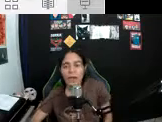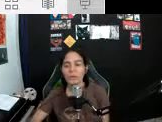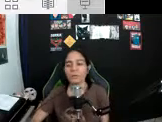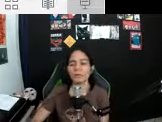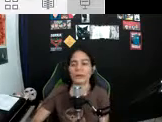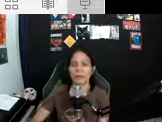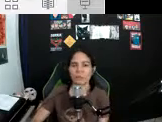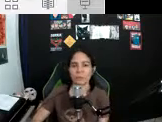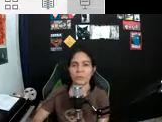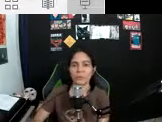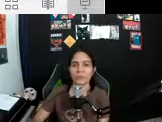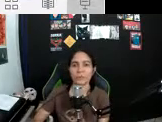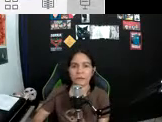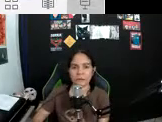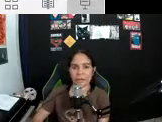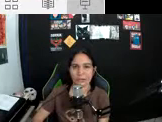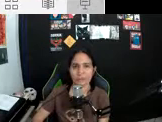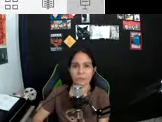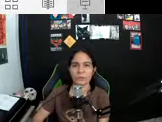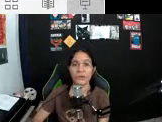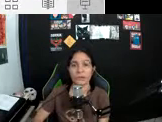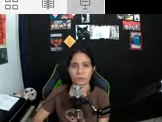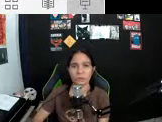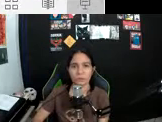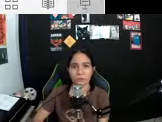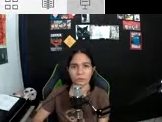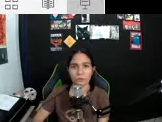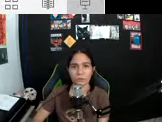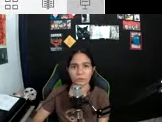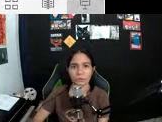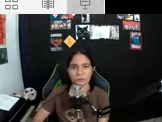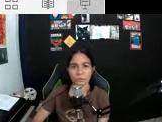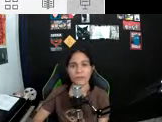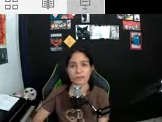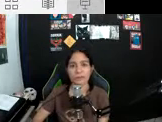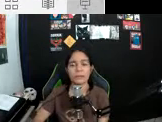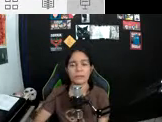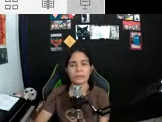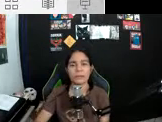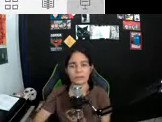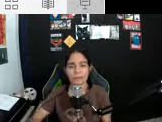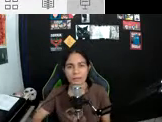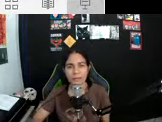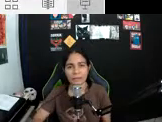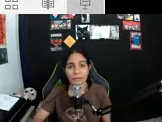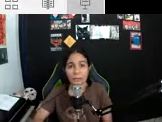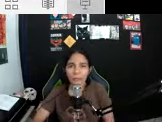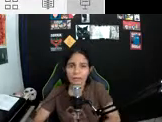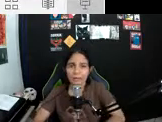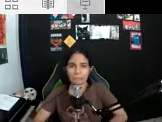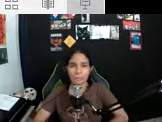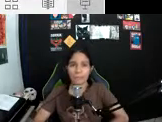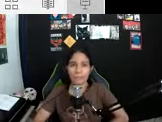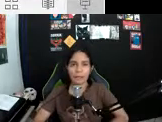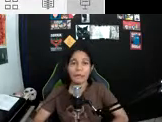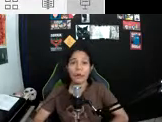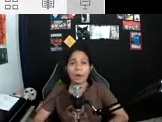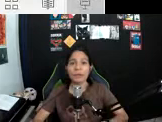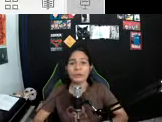praticando algum ato errado, criminoso, você tem que